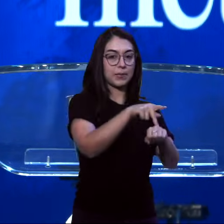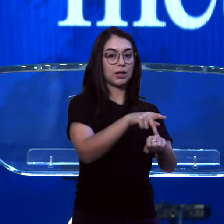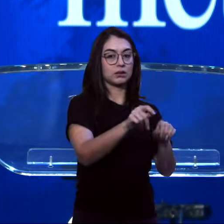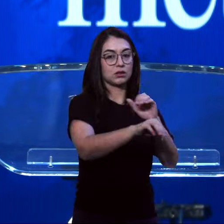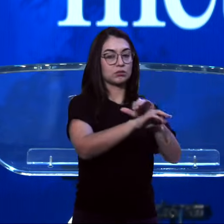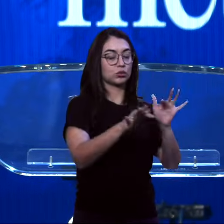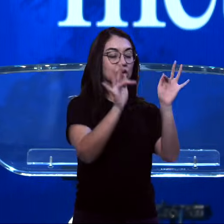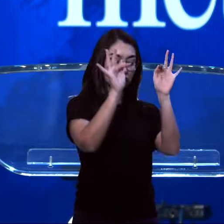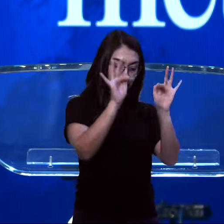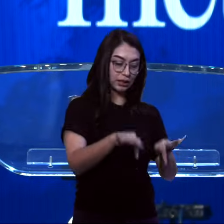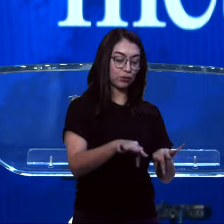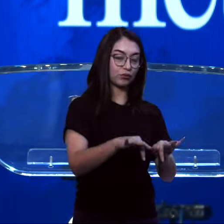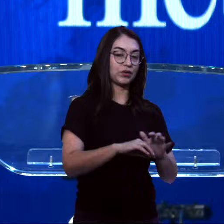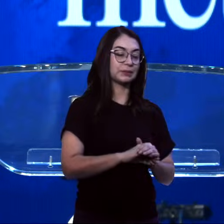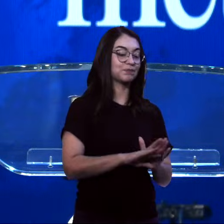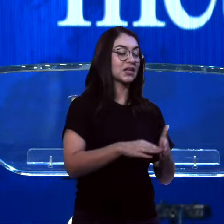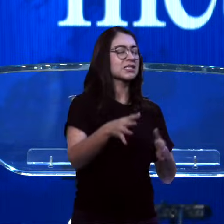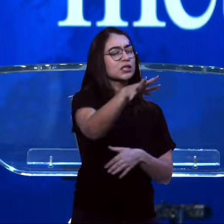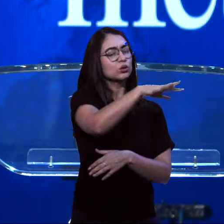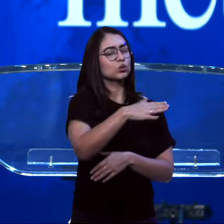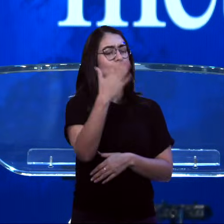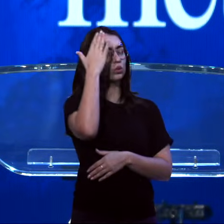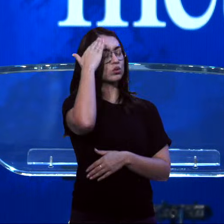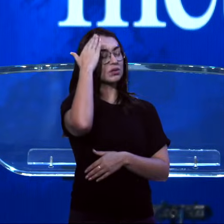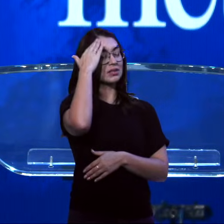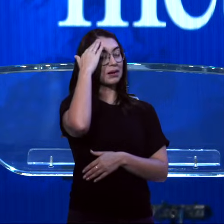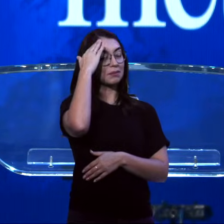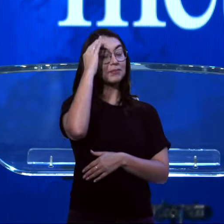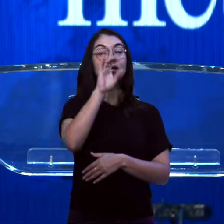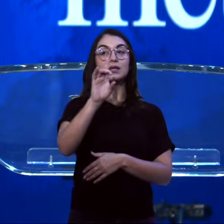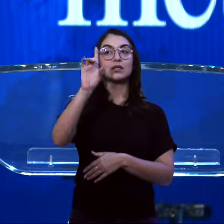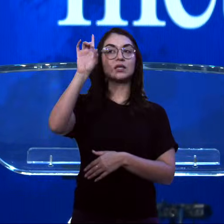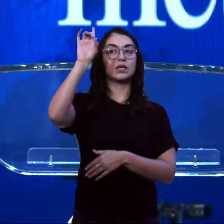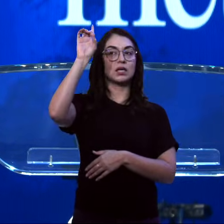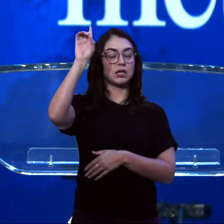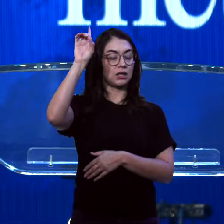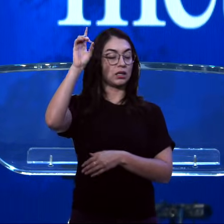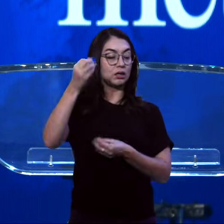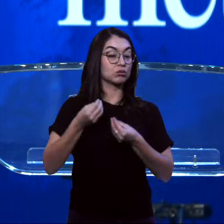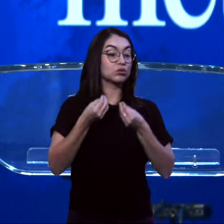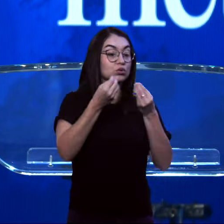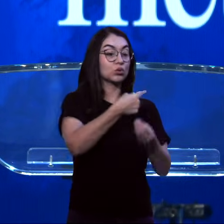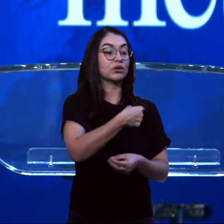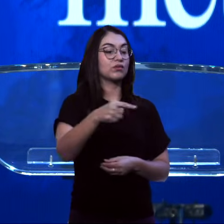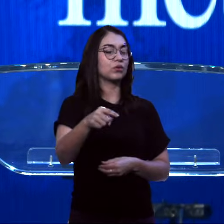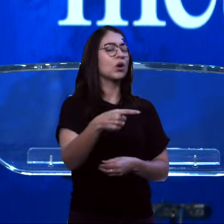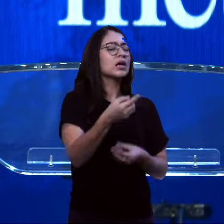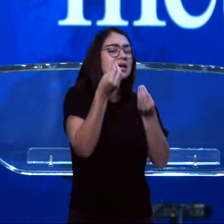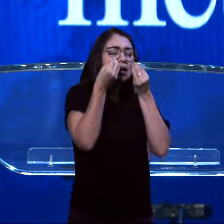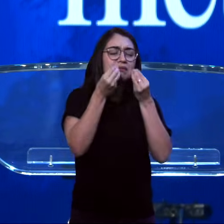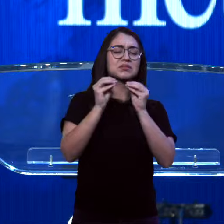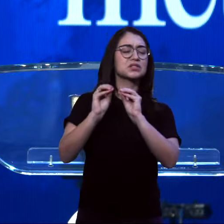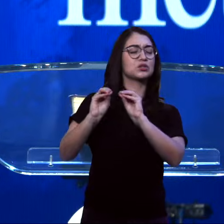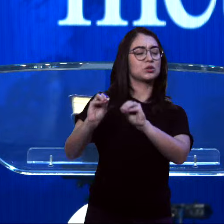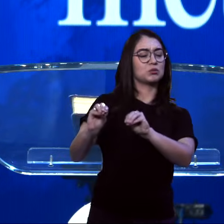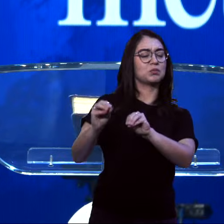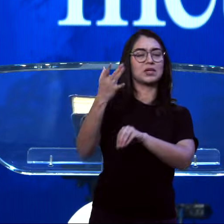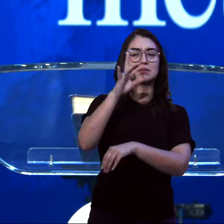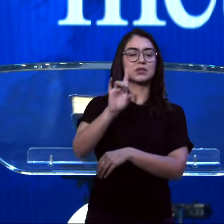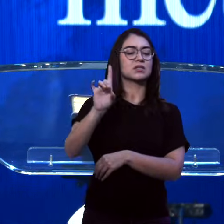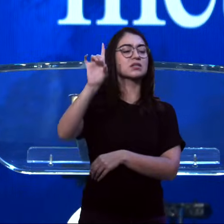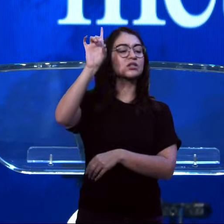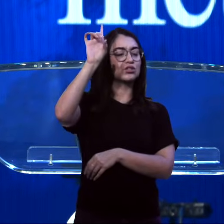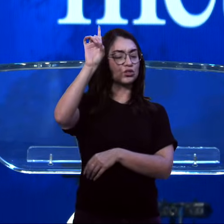o terminarão. Assim saberão que o Senhor dos exércitos me enviou a vocês. Quem ousa desprezar o dia das pequenas